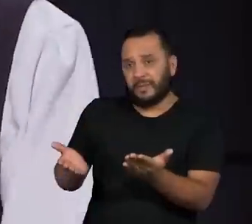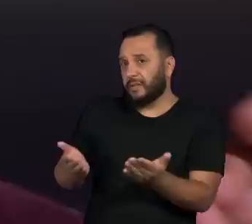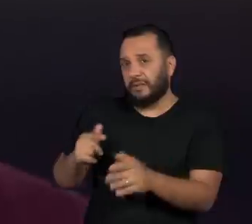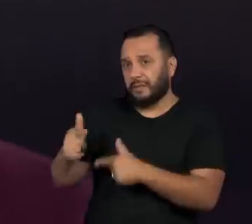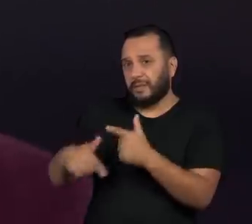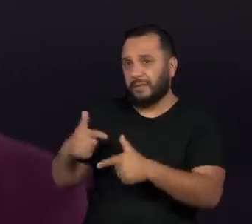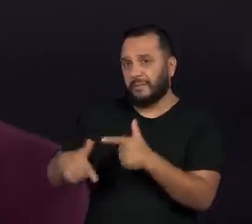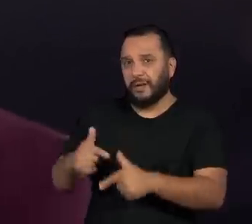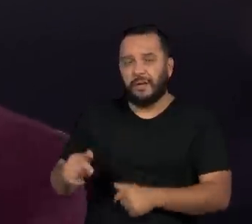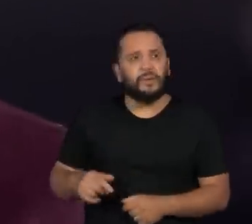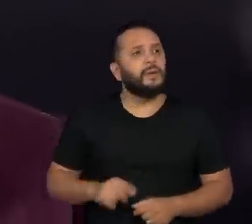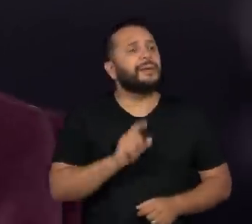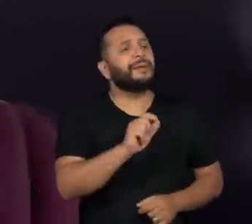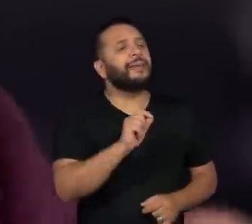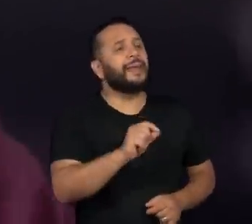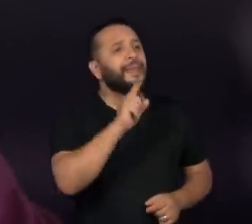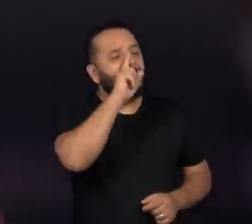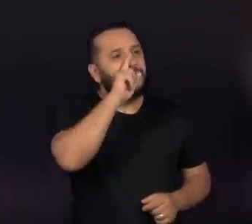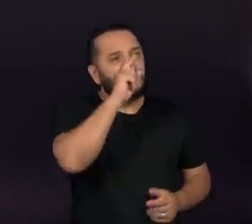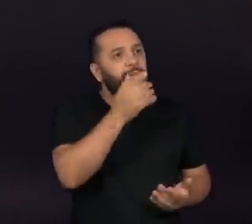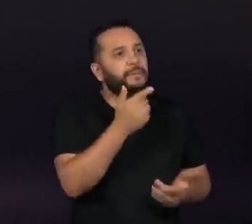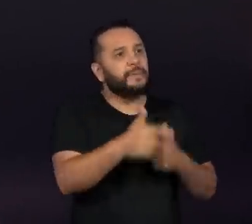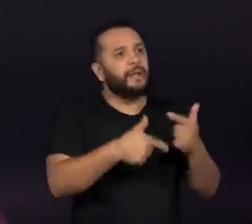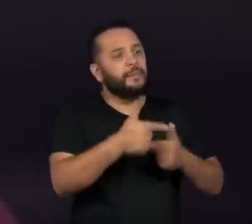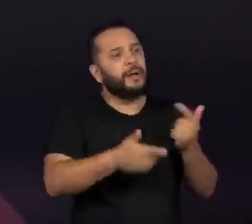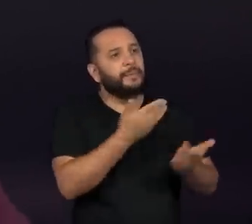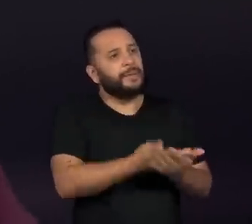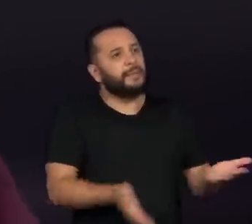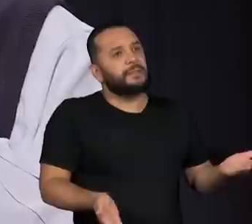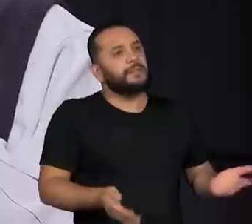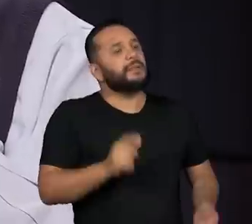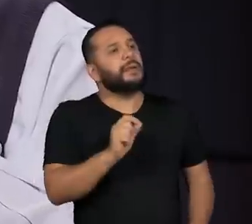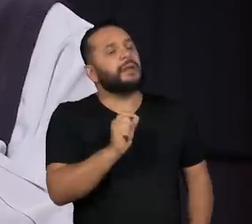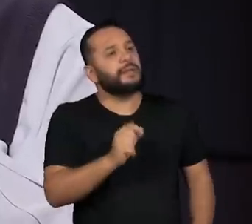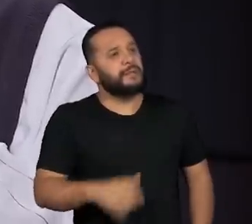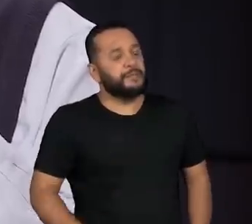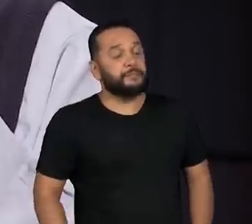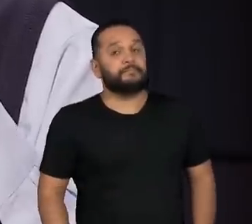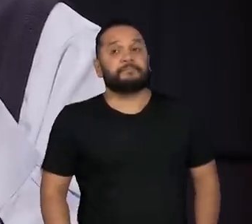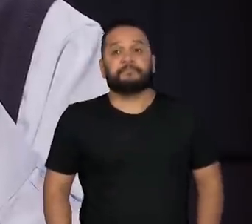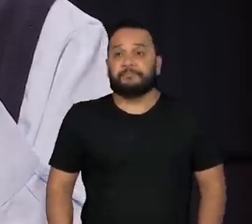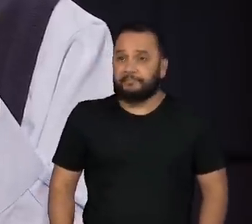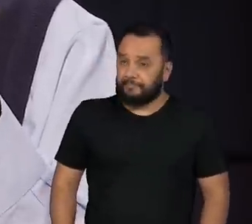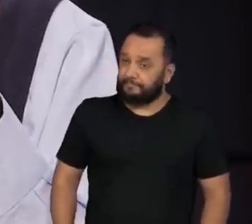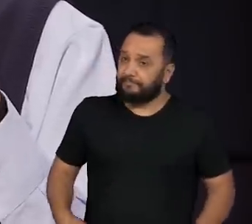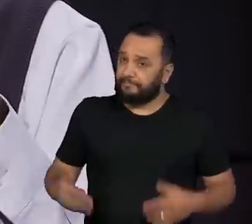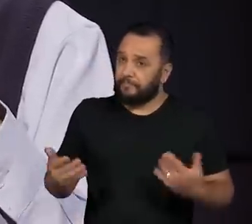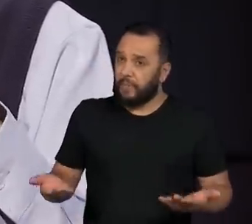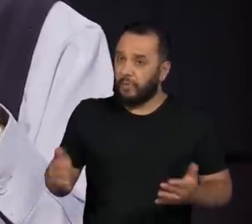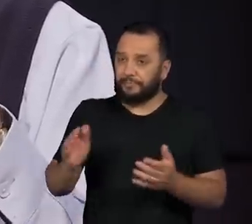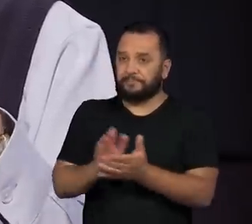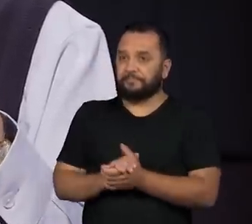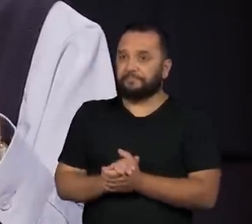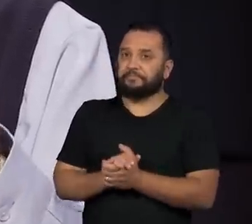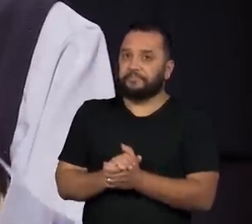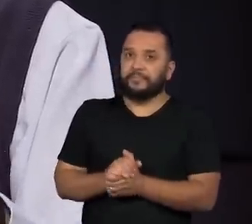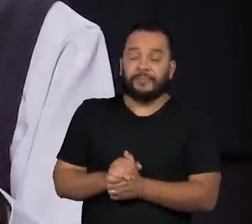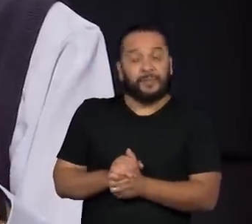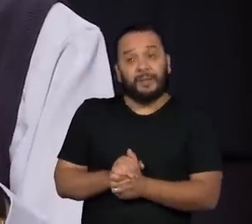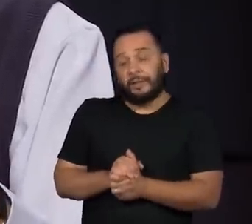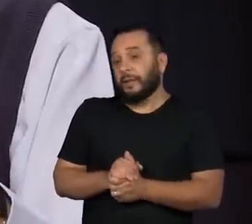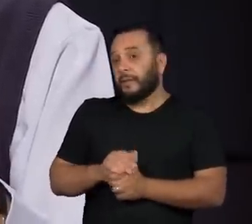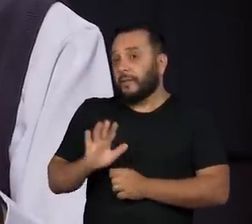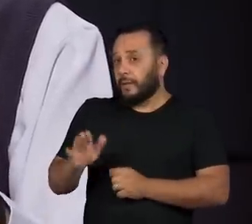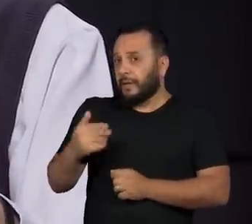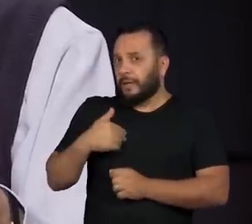existe de perder o trabalho bom veja tudo Acho que a defesa